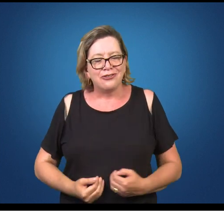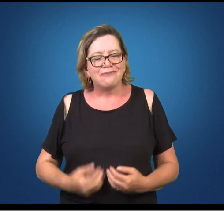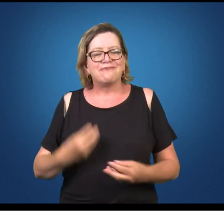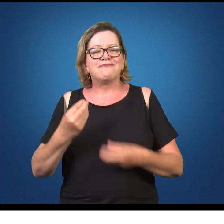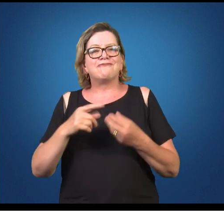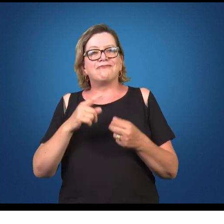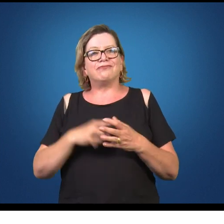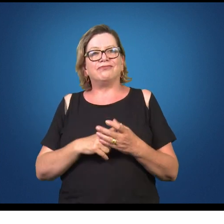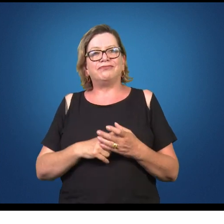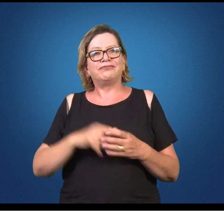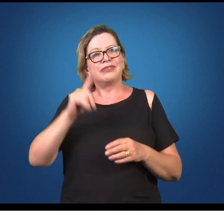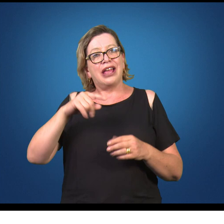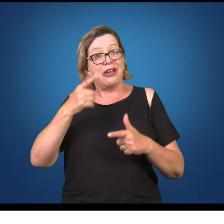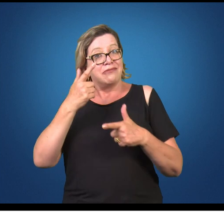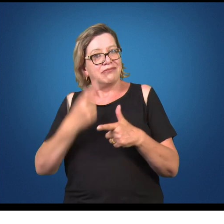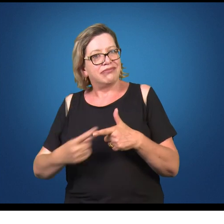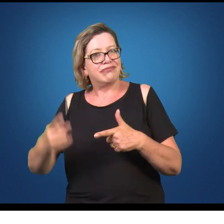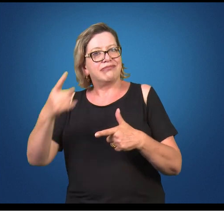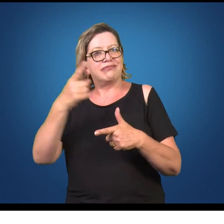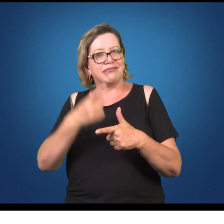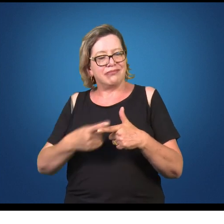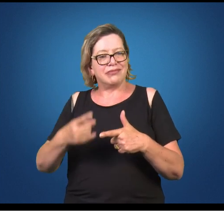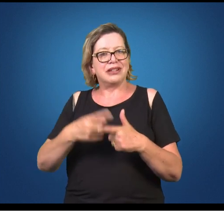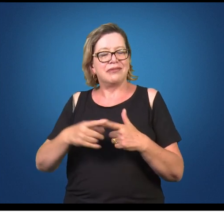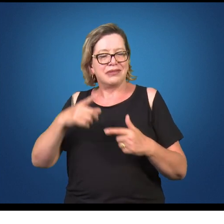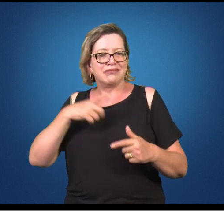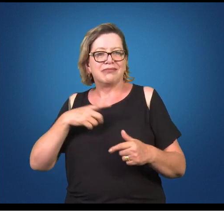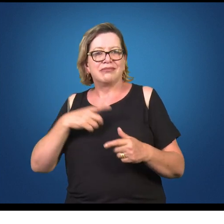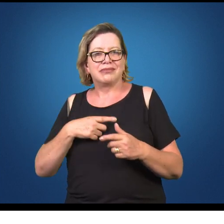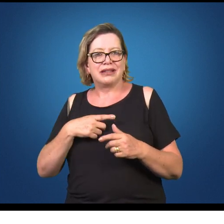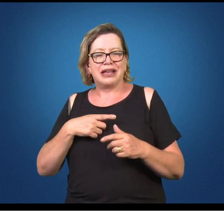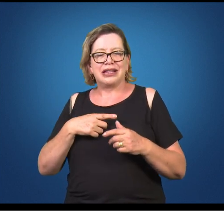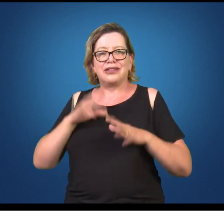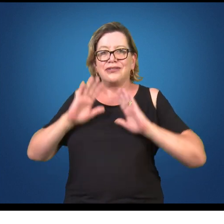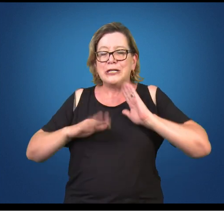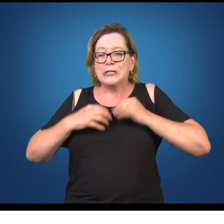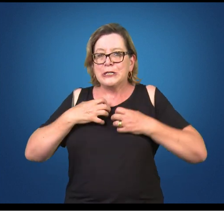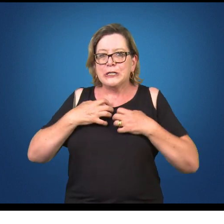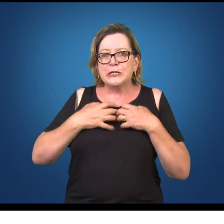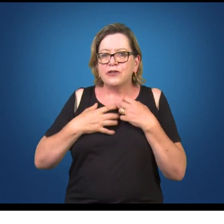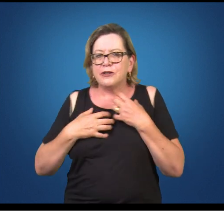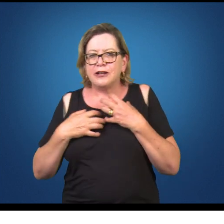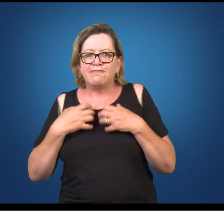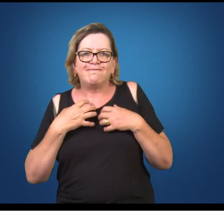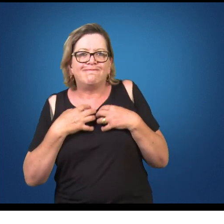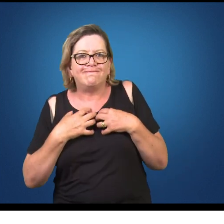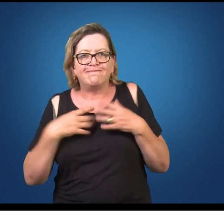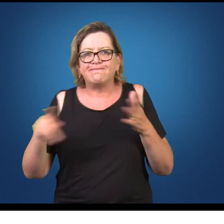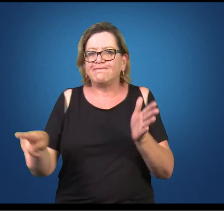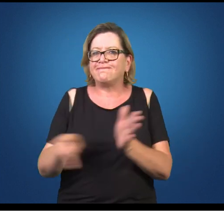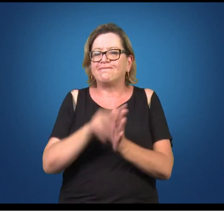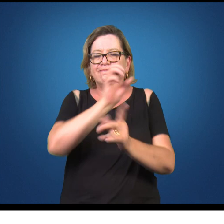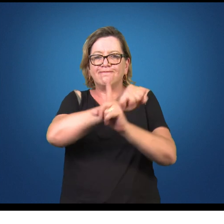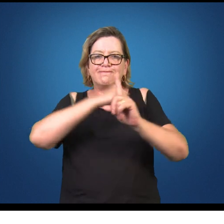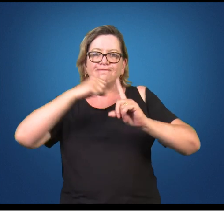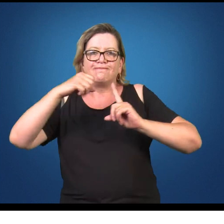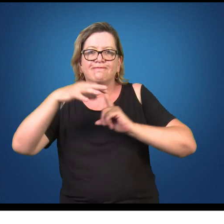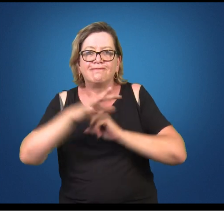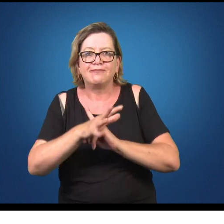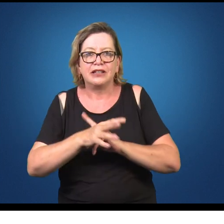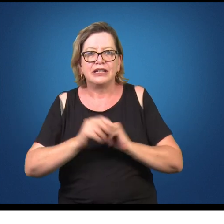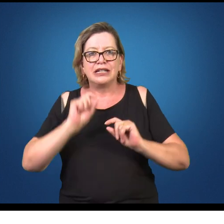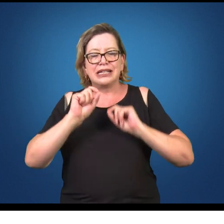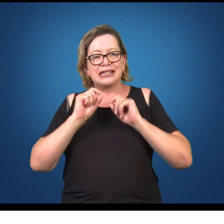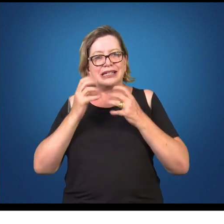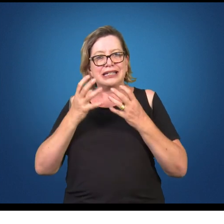Tudo isso. Então, isso é um problema, eu vejo, né? Essa ansiedade... muitas vezes da sociedade também, sim,